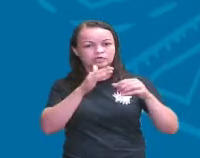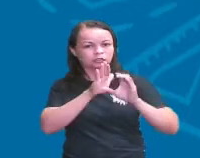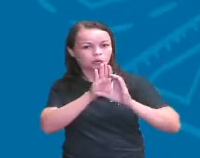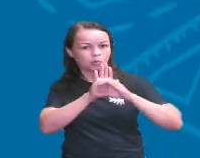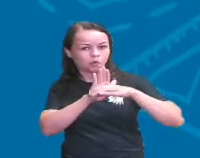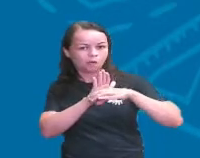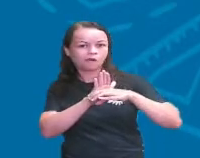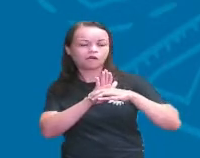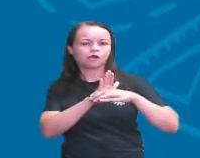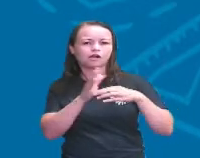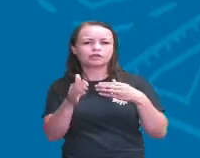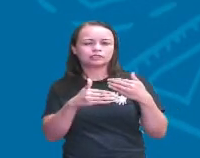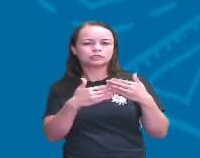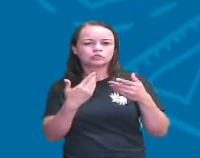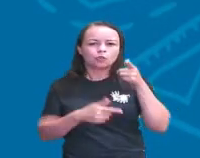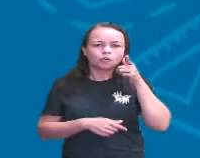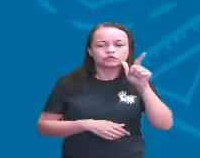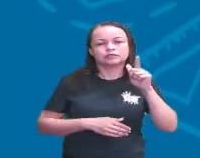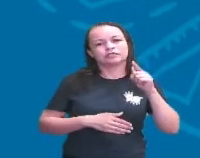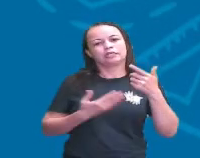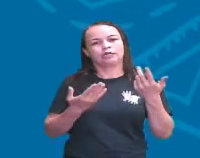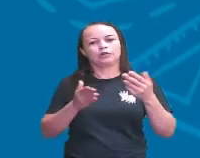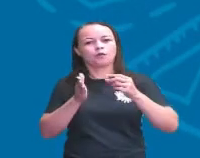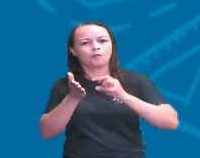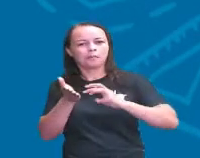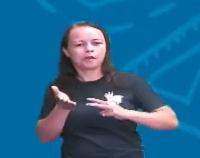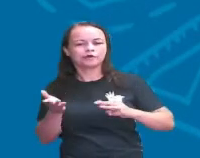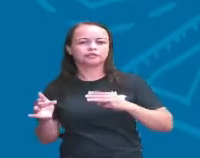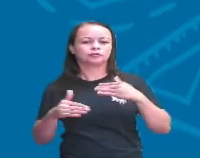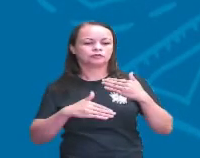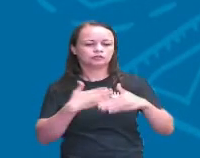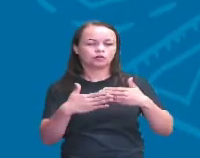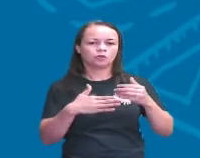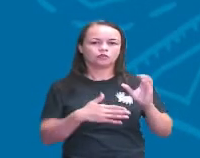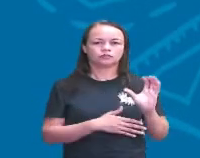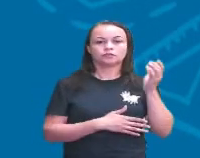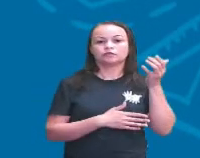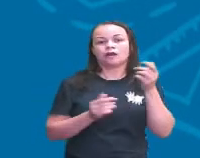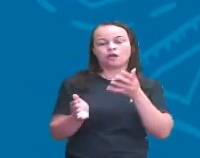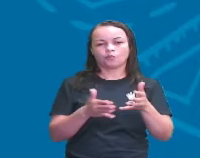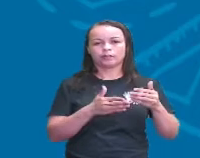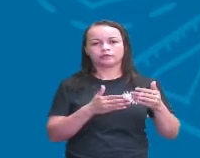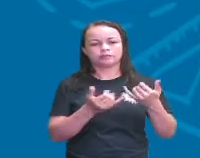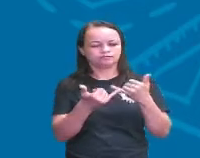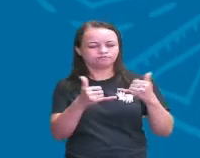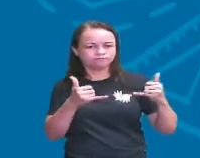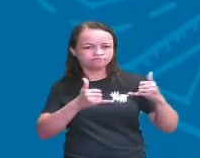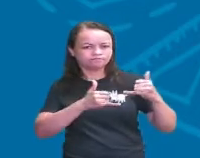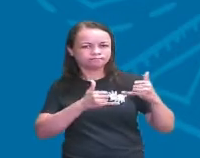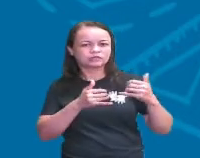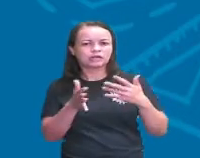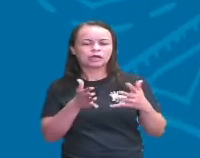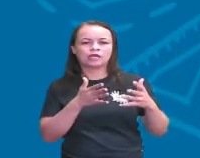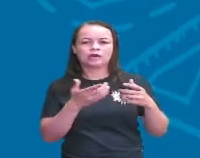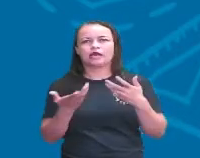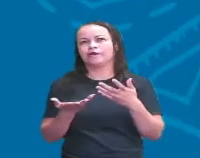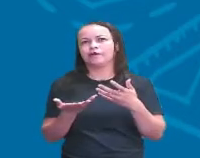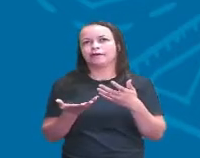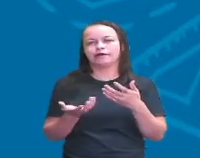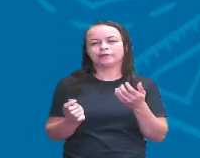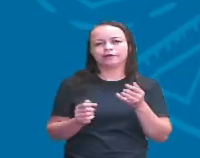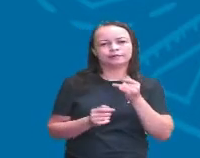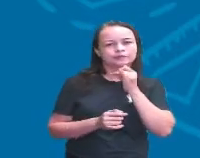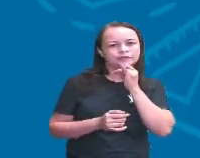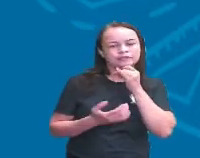eles conseguiram os métodos de solução para a geração de energia, não só a sua geração. É aquele negocinho, eita, a